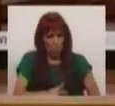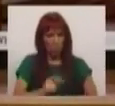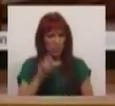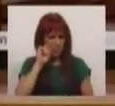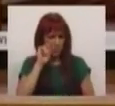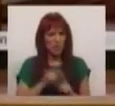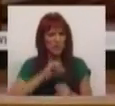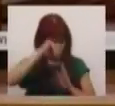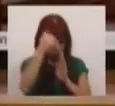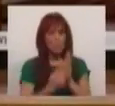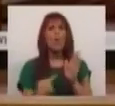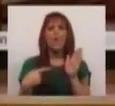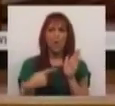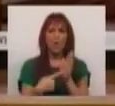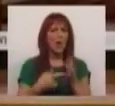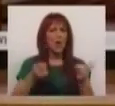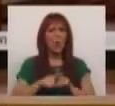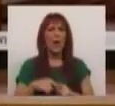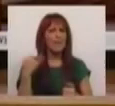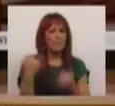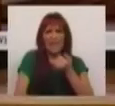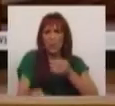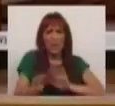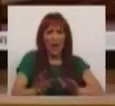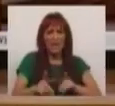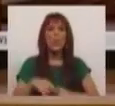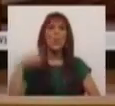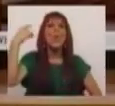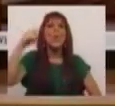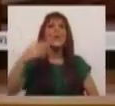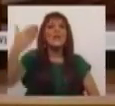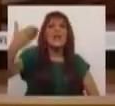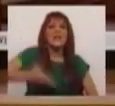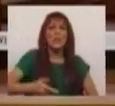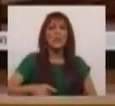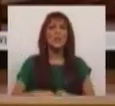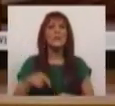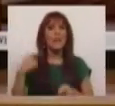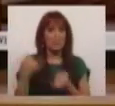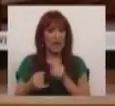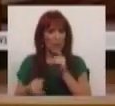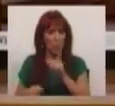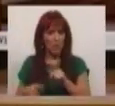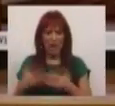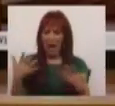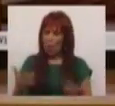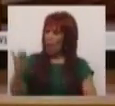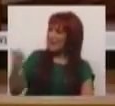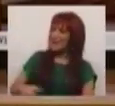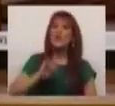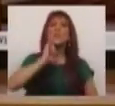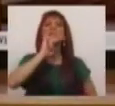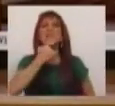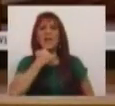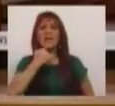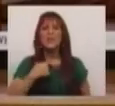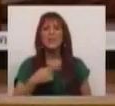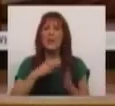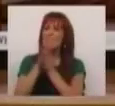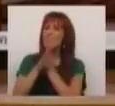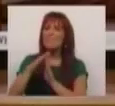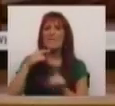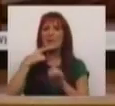protegido constitucionalmente, não é ameaçado. O único direito que é ameaçado é o atual direito ao segredo, que